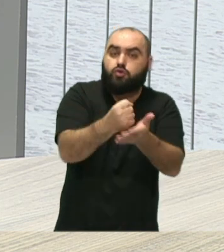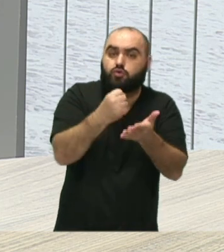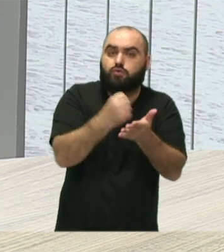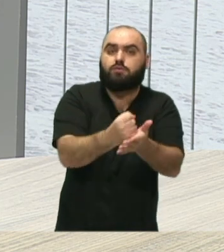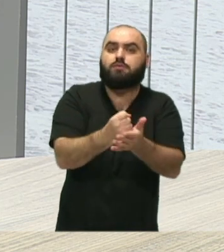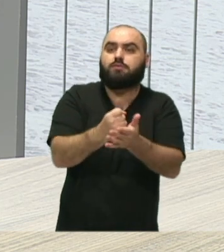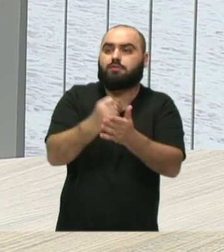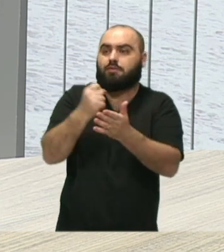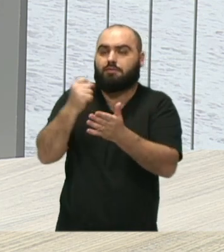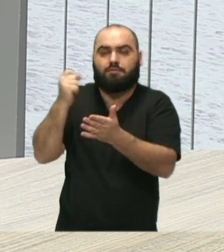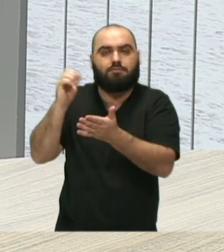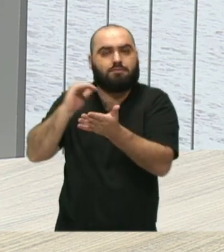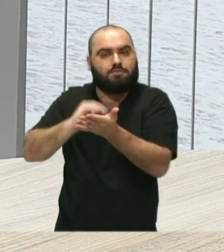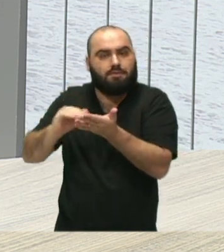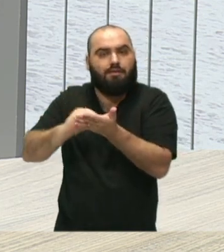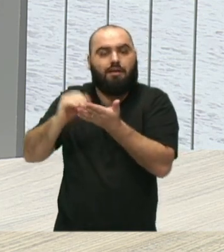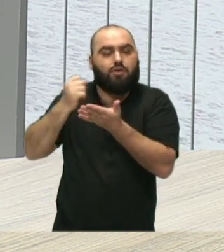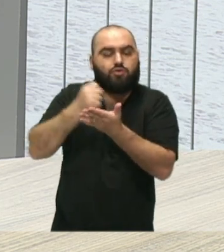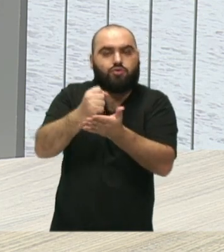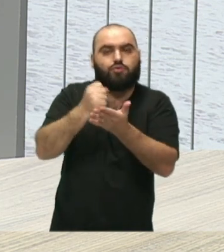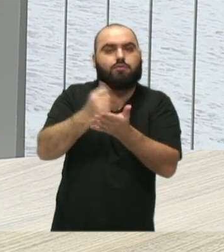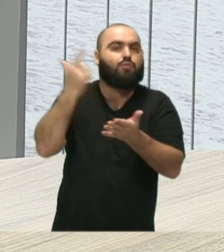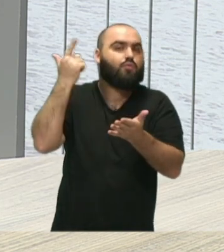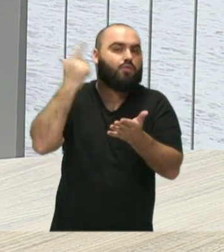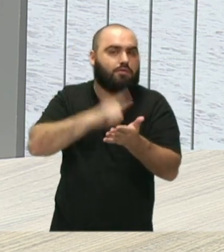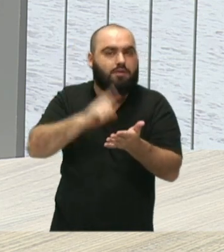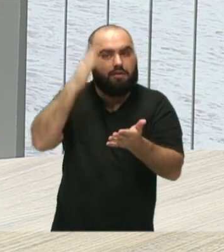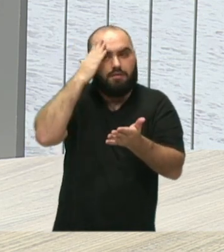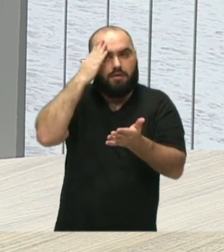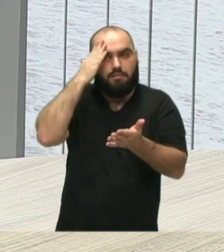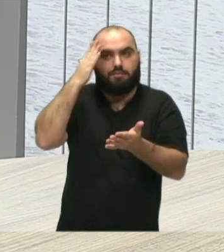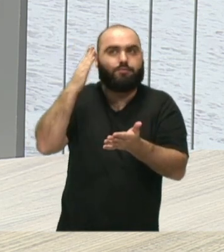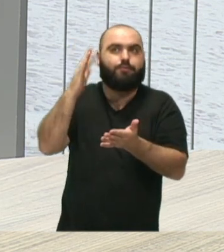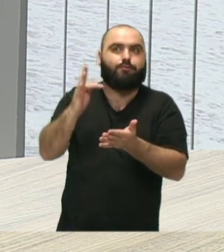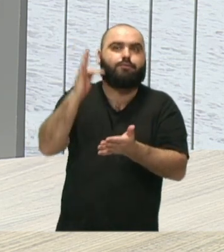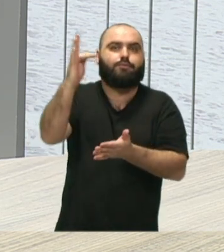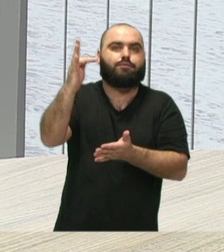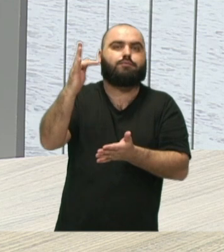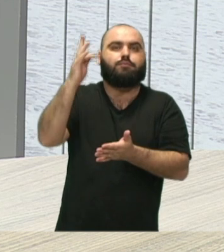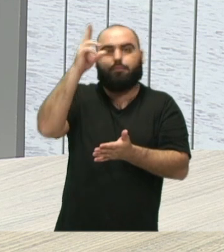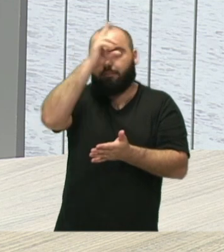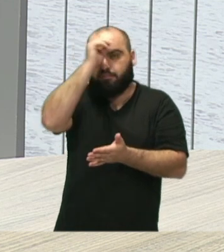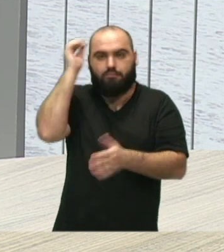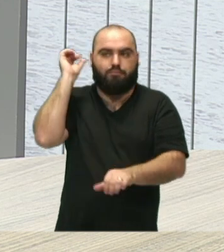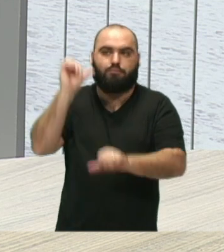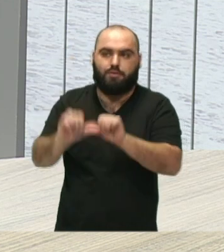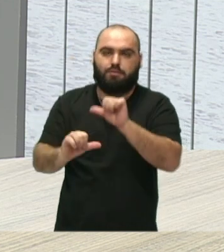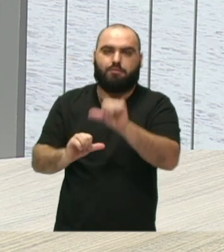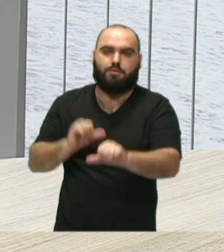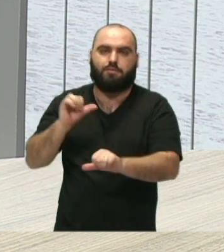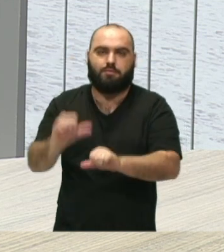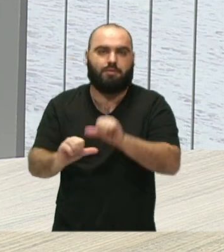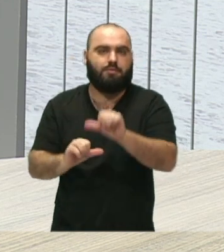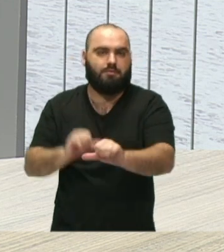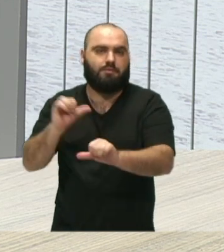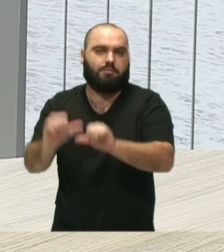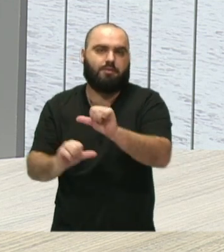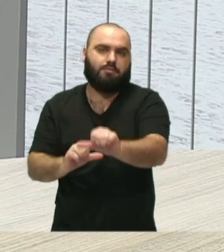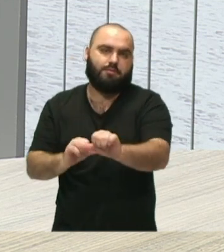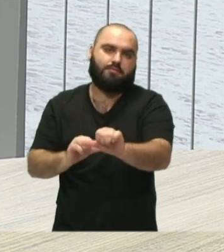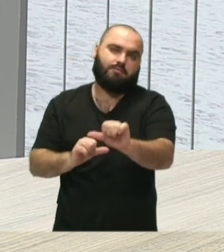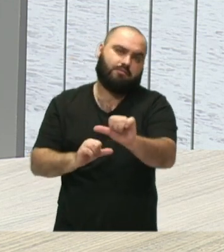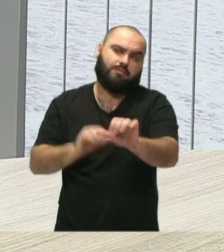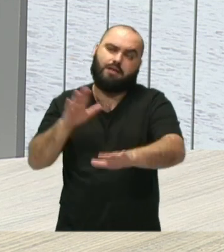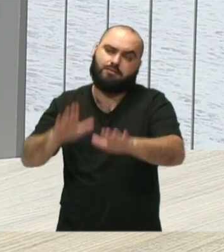gente chama, a gente não vai conseguir que, ao longo dos governos, isso seja de fato efetivado. Vai depender da boa vontade de um governante